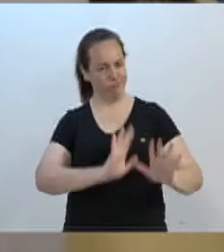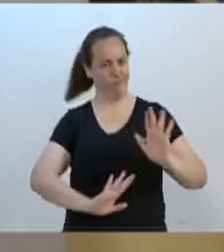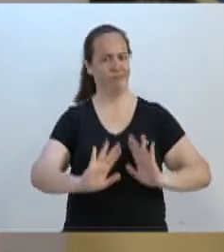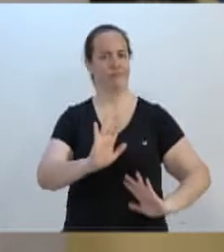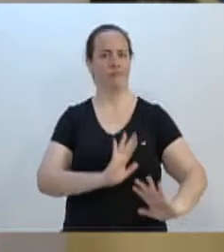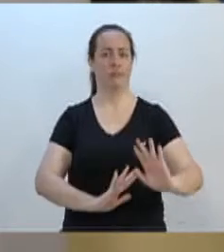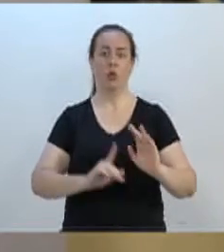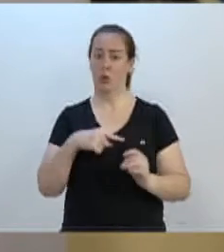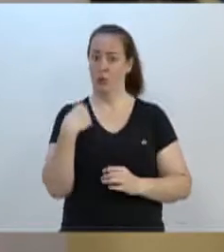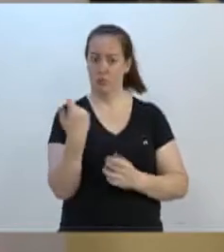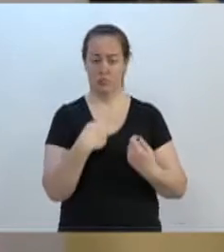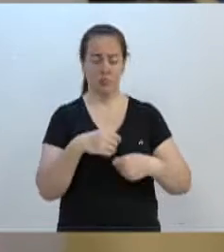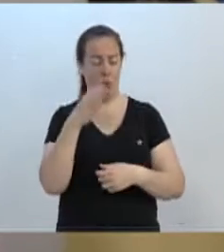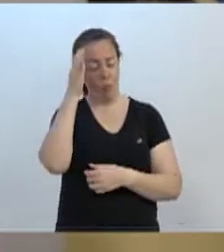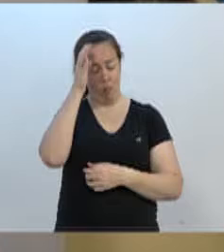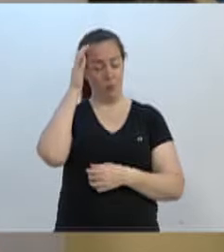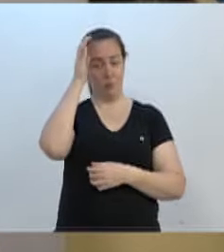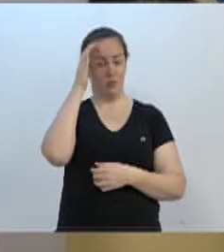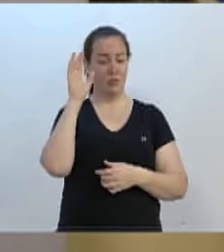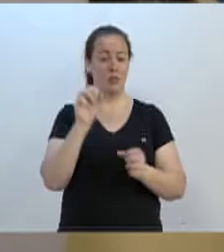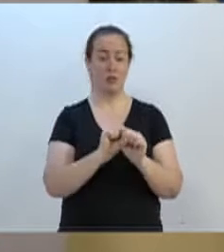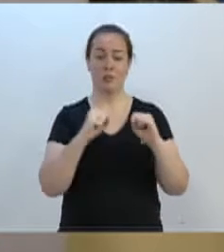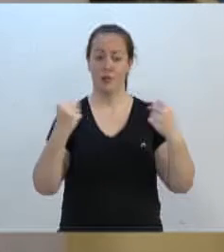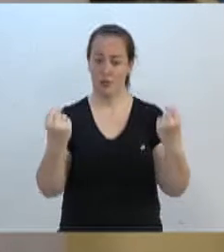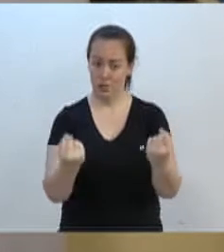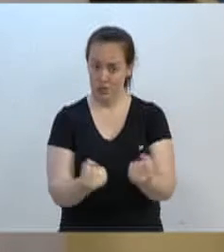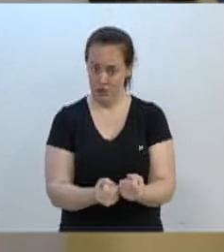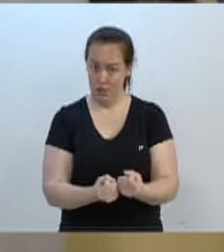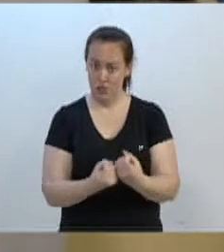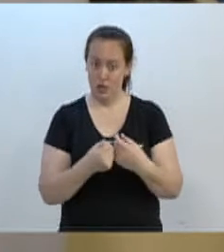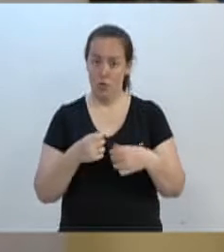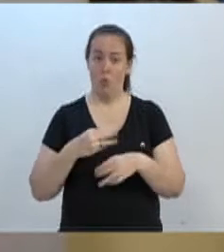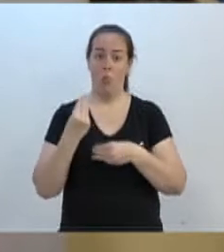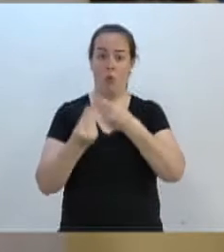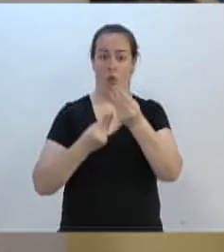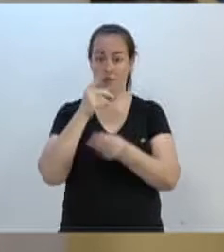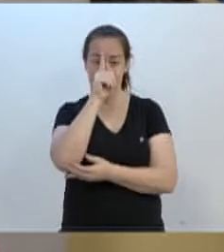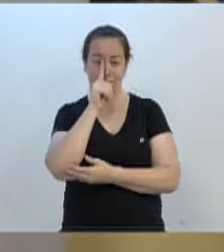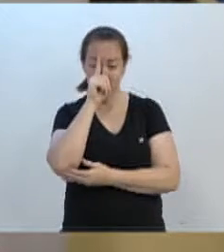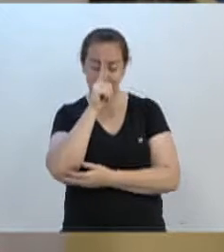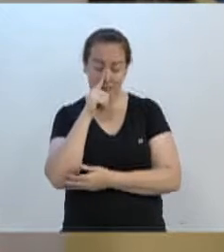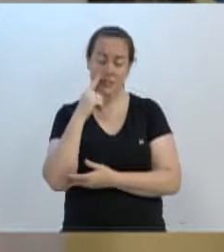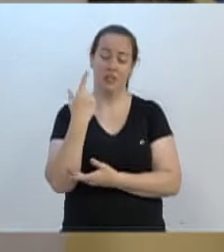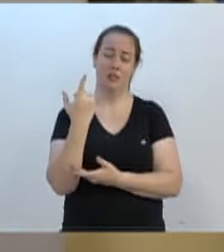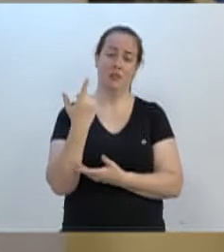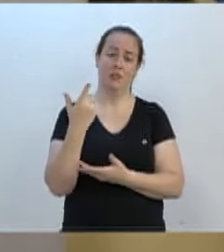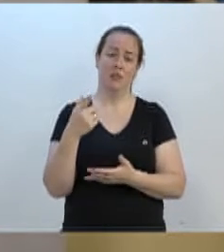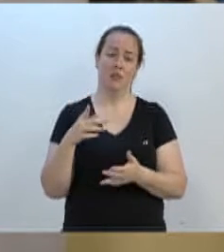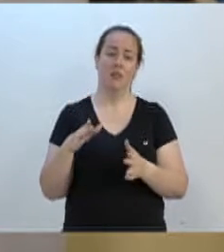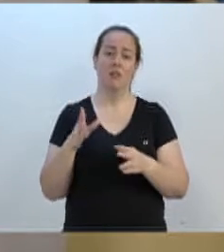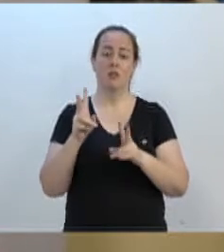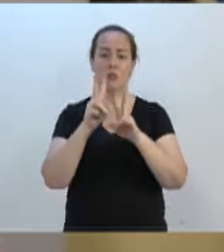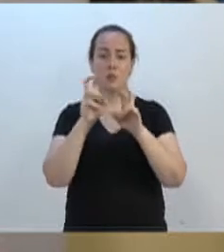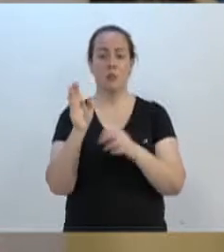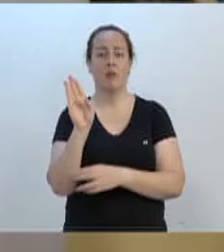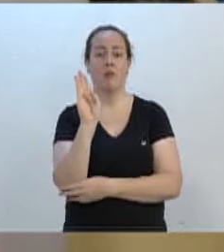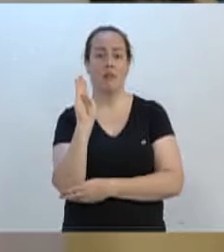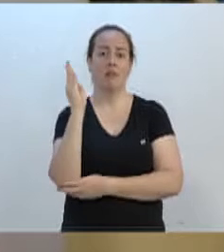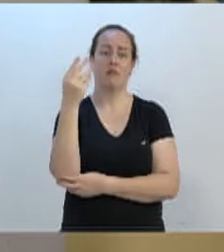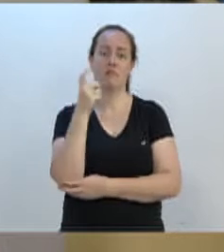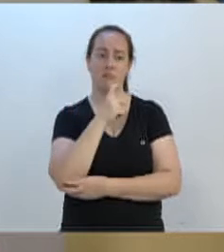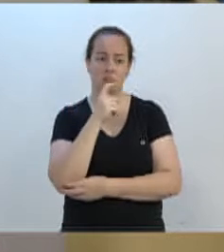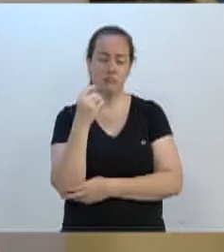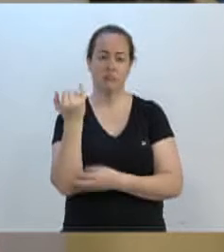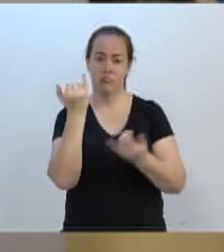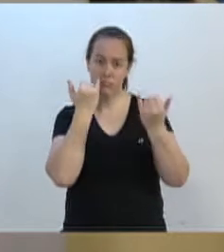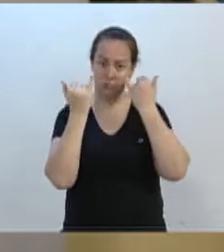cuidado, nós precisamos conscientizar a nossa sociedade dos riscos, dos perigos, das fake news, e